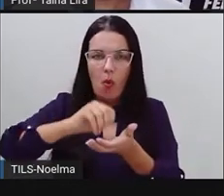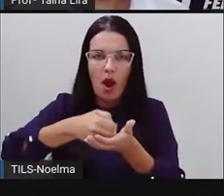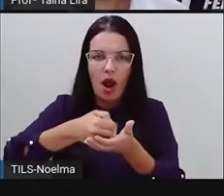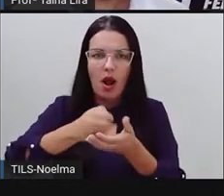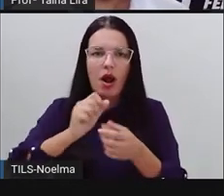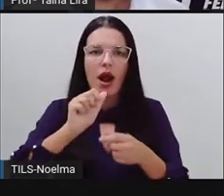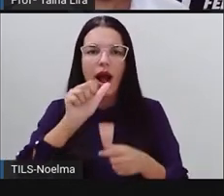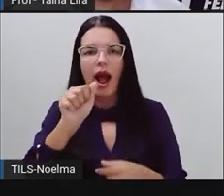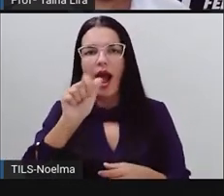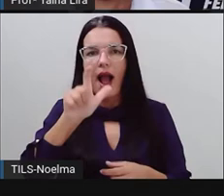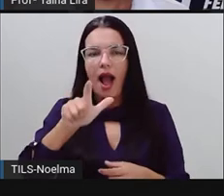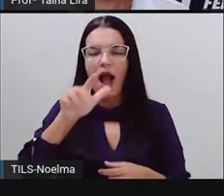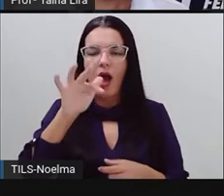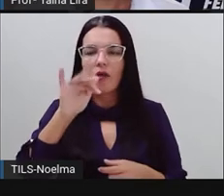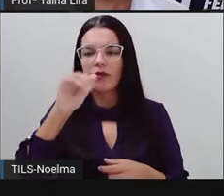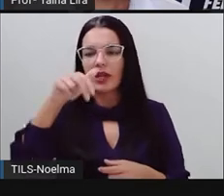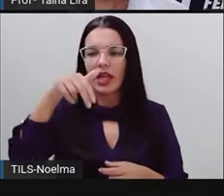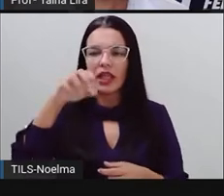alfinete